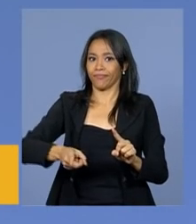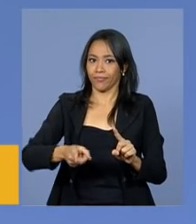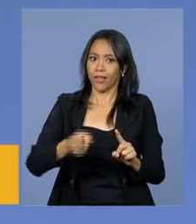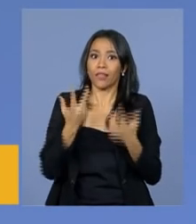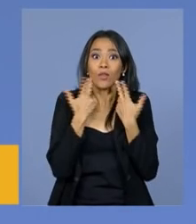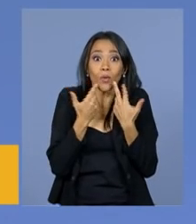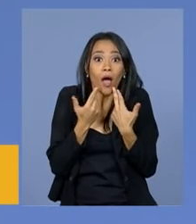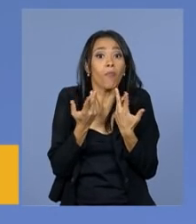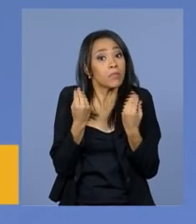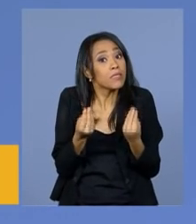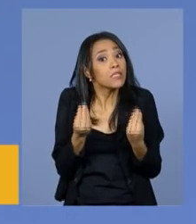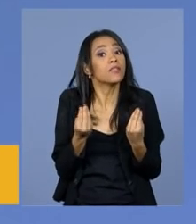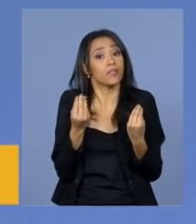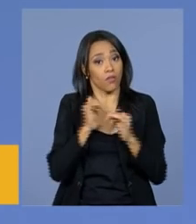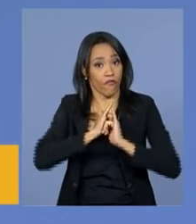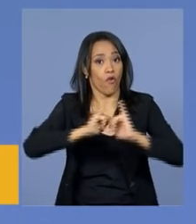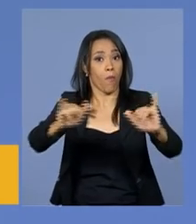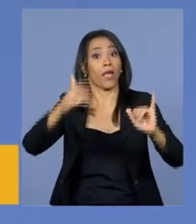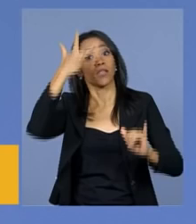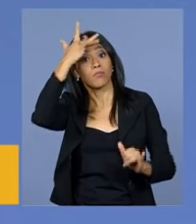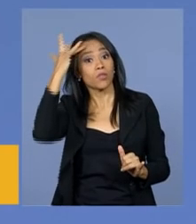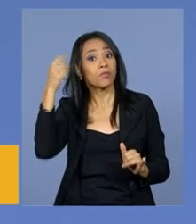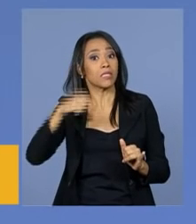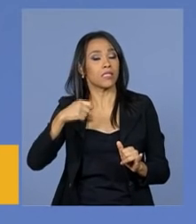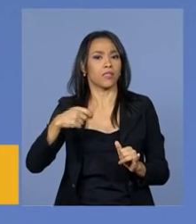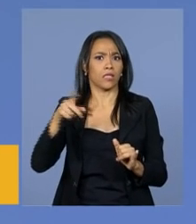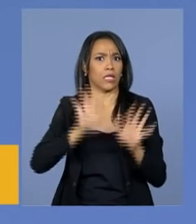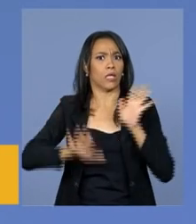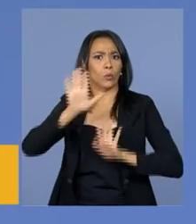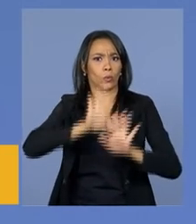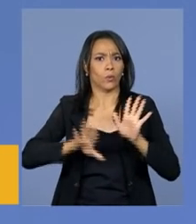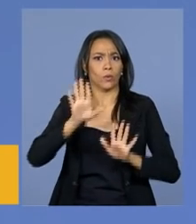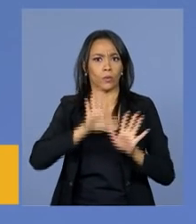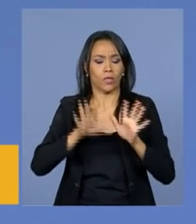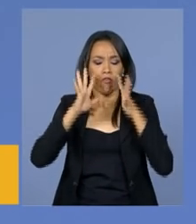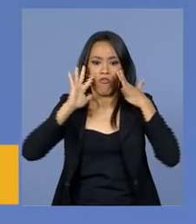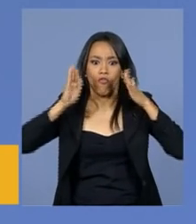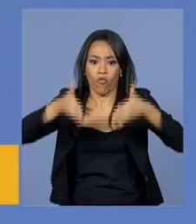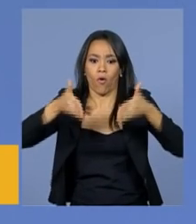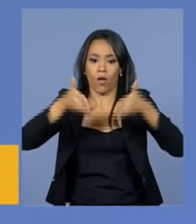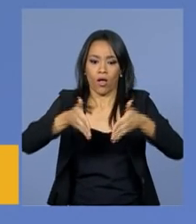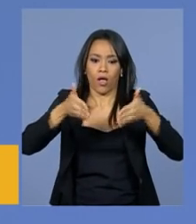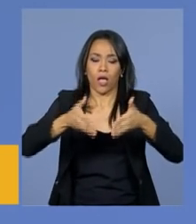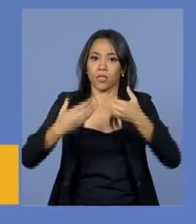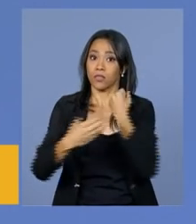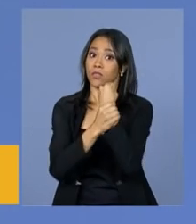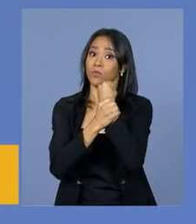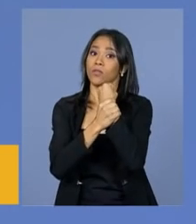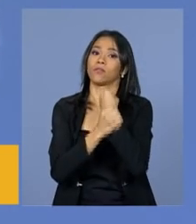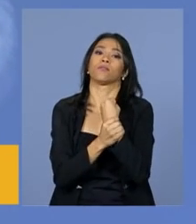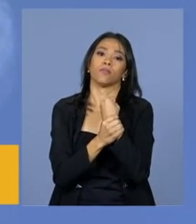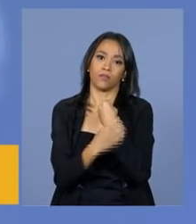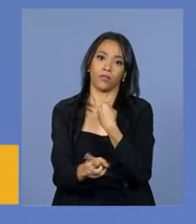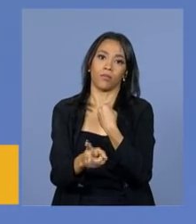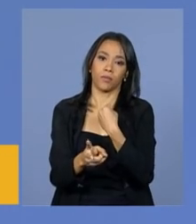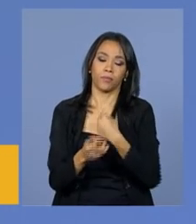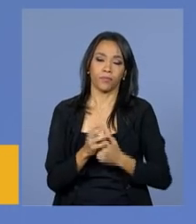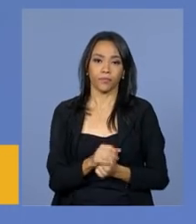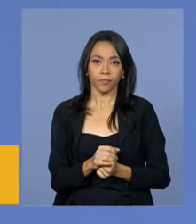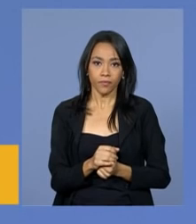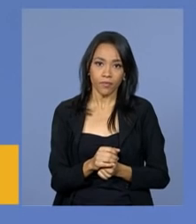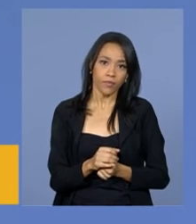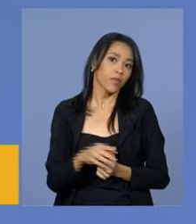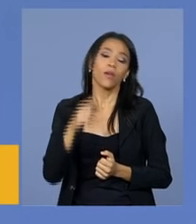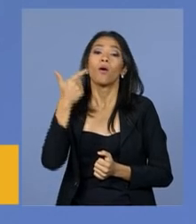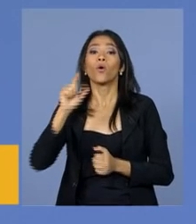tem que comentar, porque as pessoas têm que saber que a atividade aérea ela é uma atividade que ela tem que focar sempre a segurança, sempre. No mergulho, no looping, a